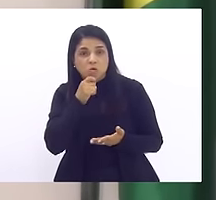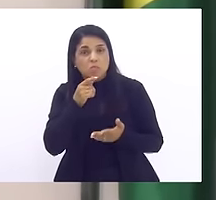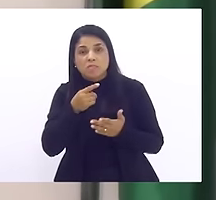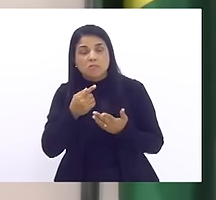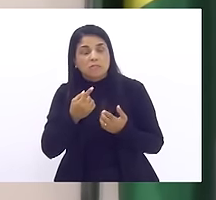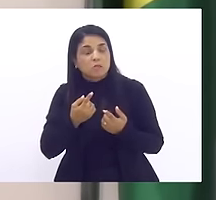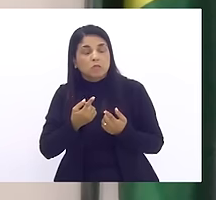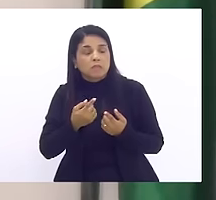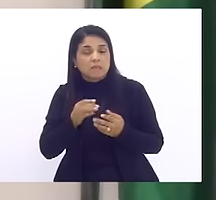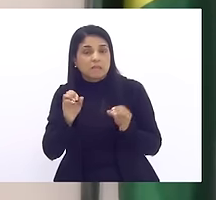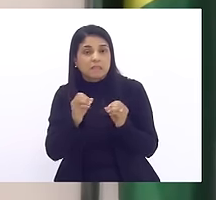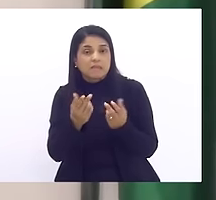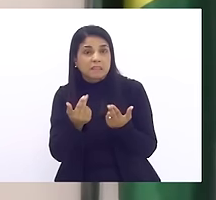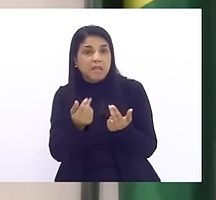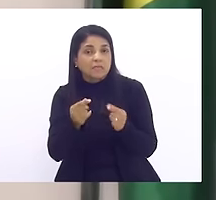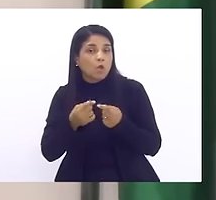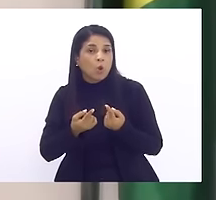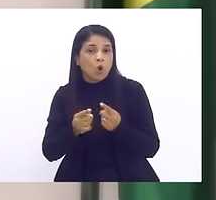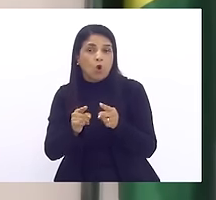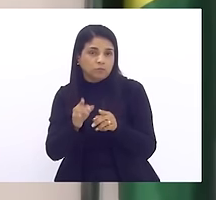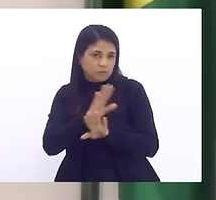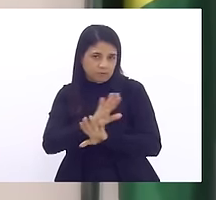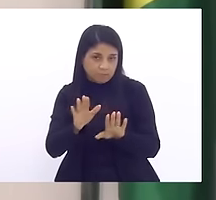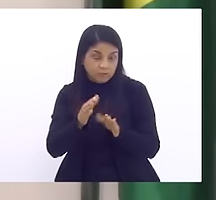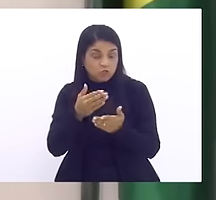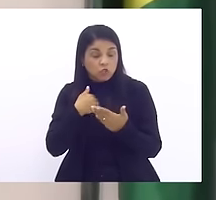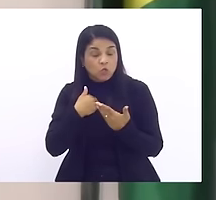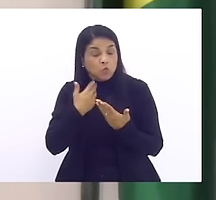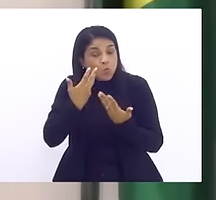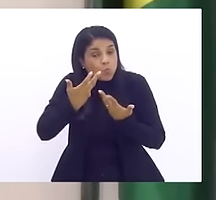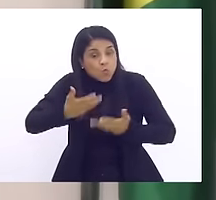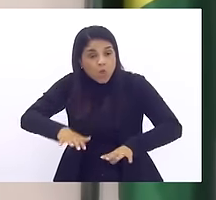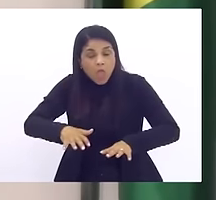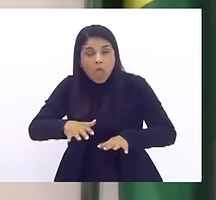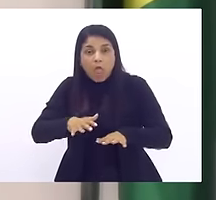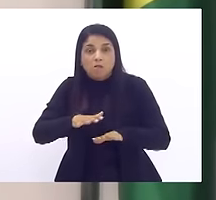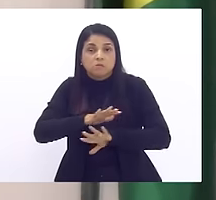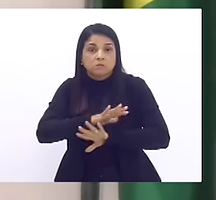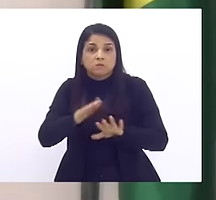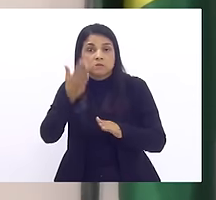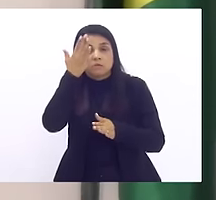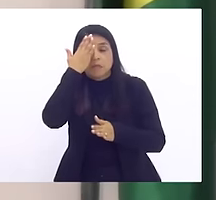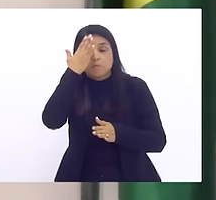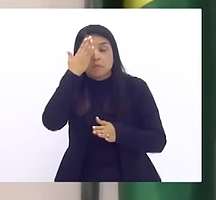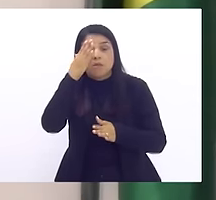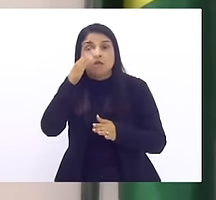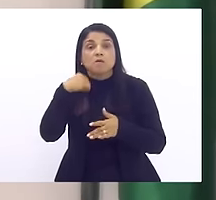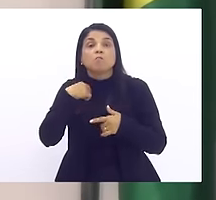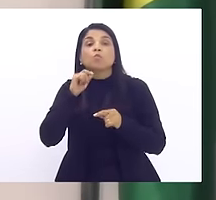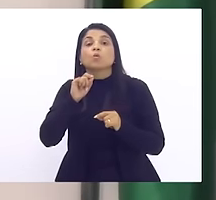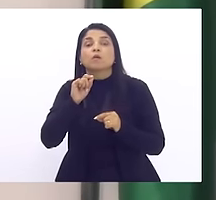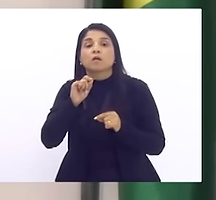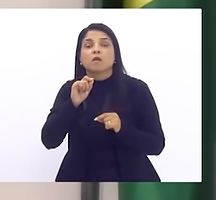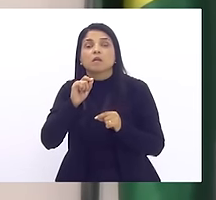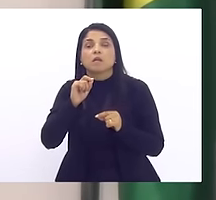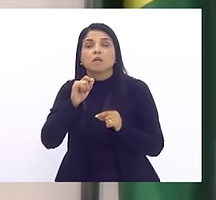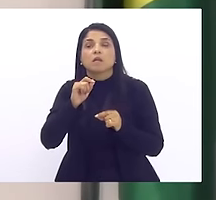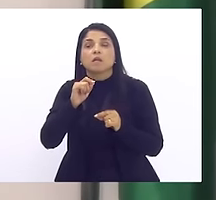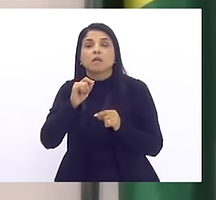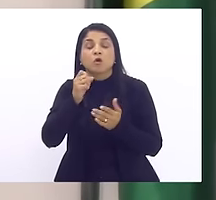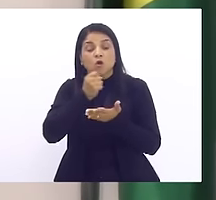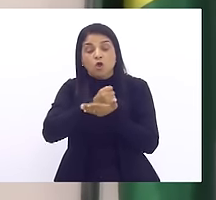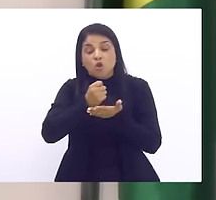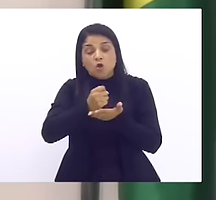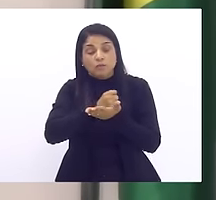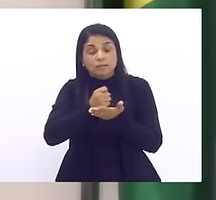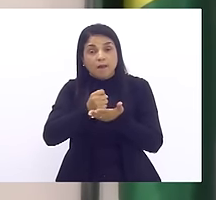correta sem violar a lei se o cara tá com carro errado e o contrato da pele a